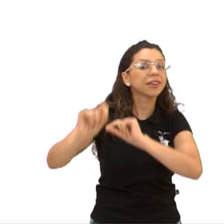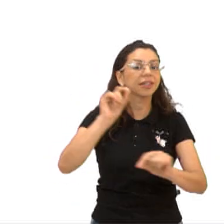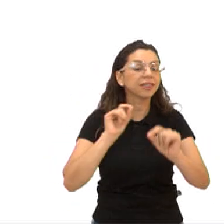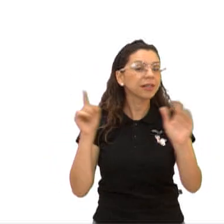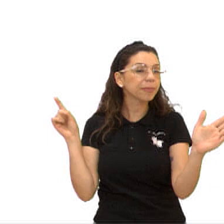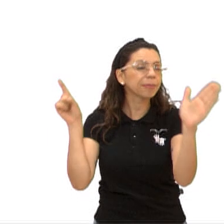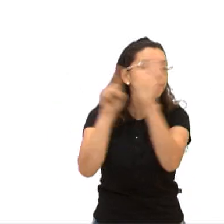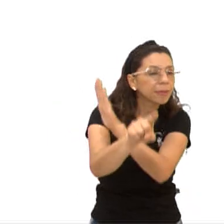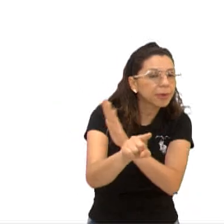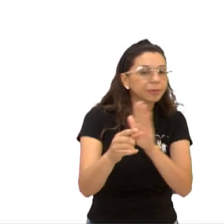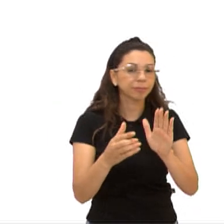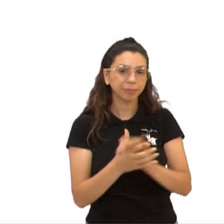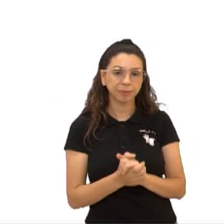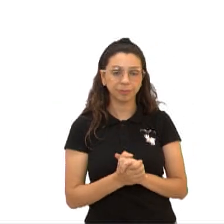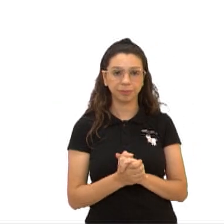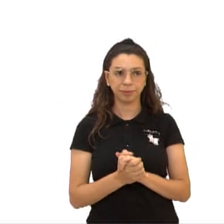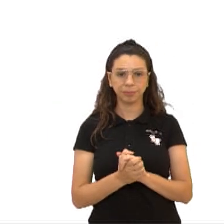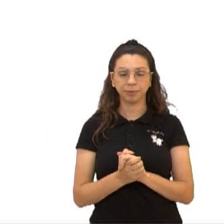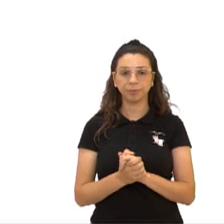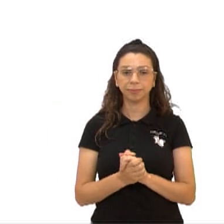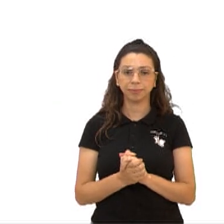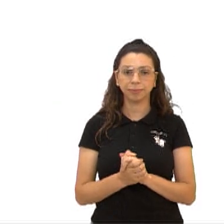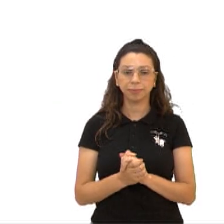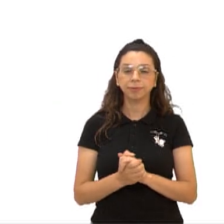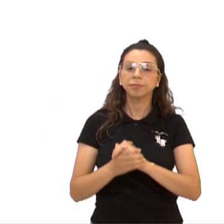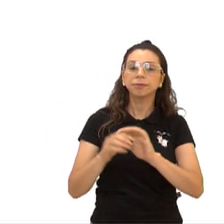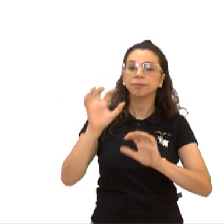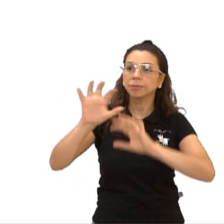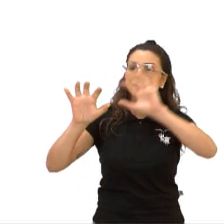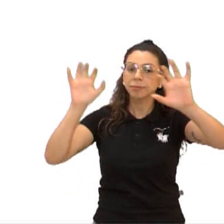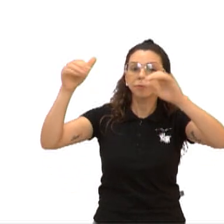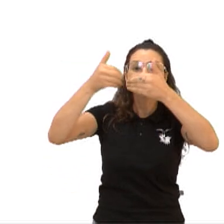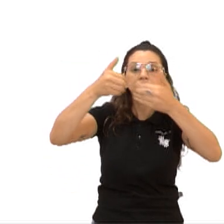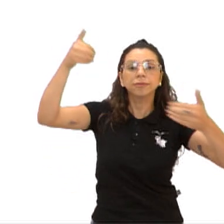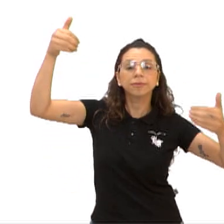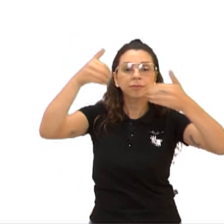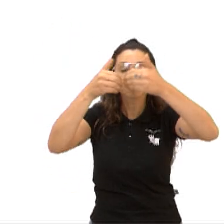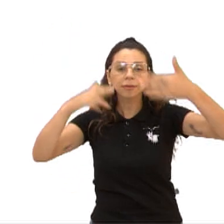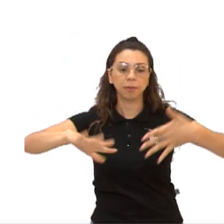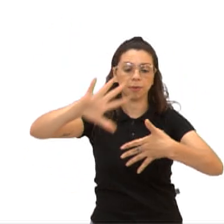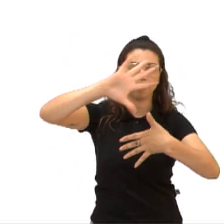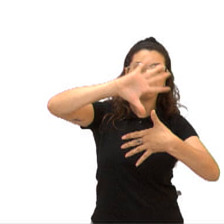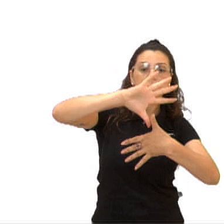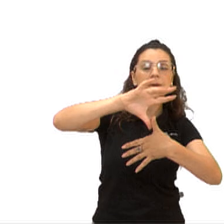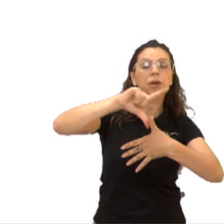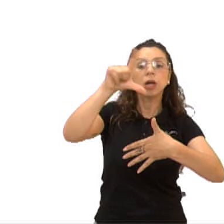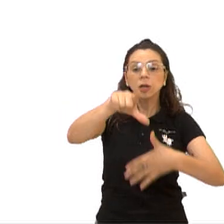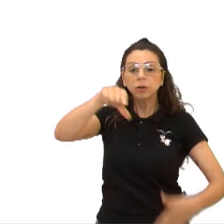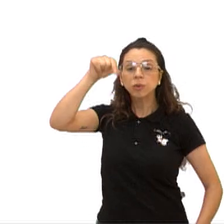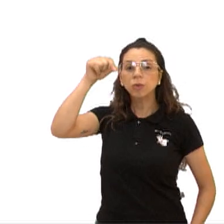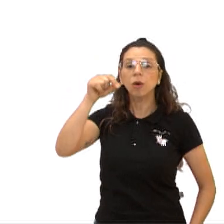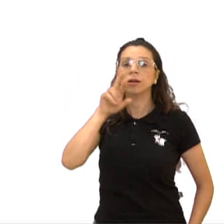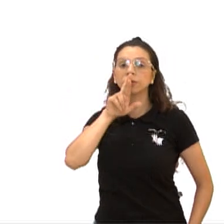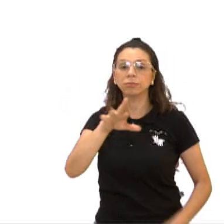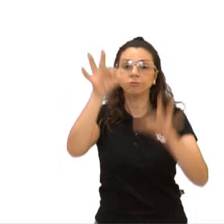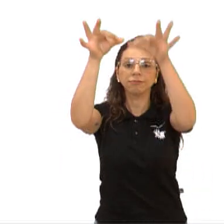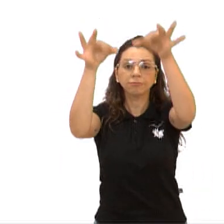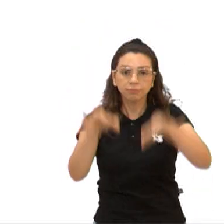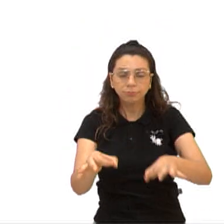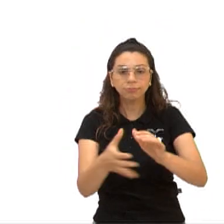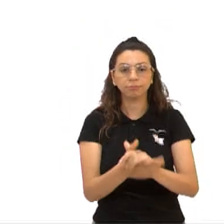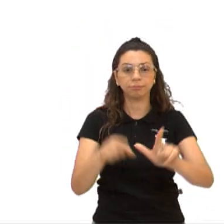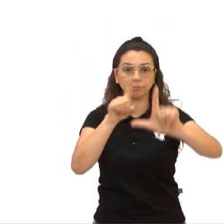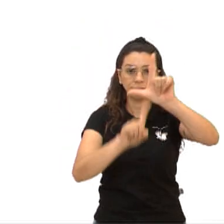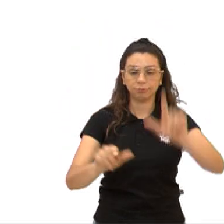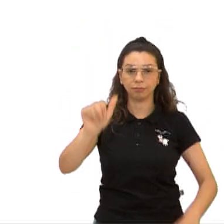o seguinte questionamento. Sobre a regionalização da América, Assinale a alternativa correta.